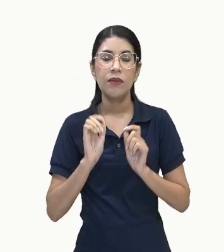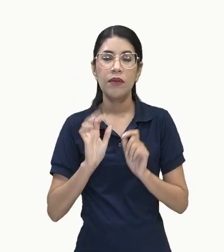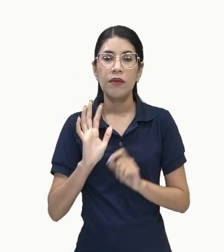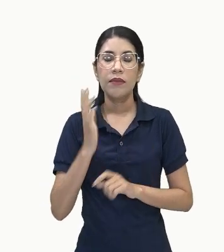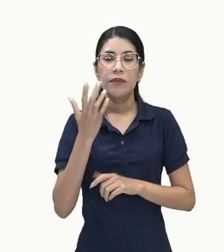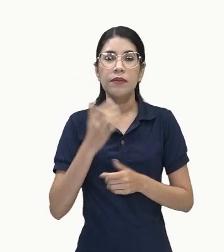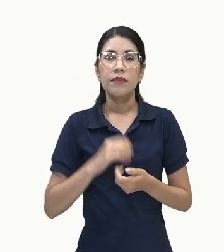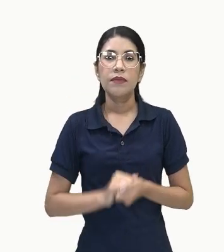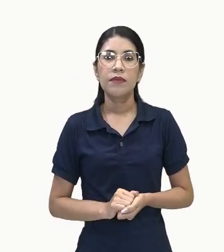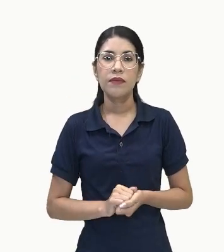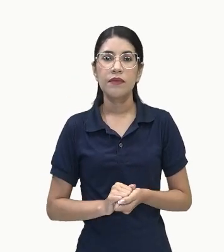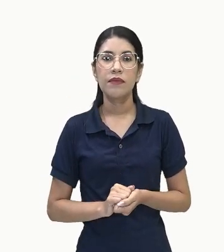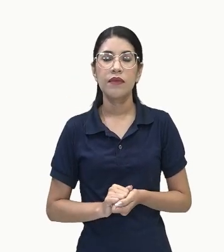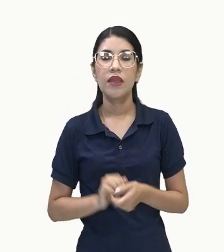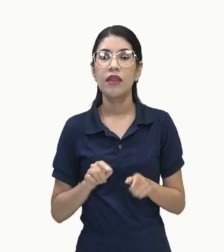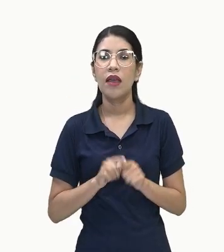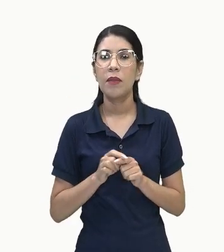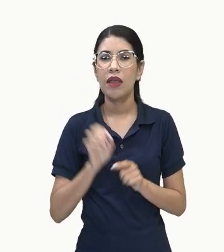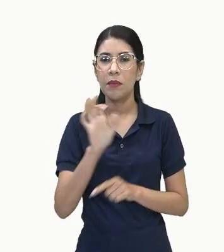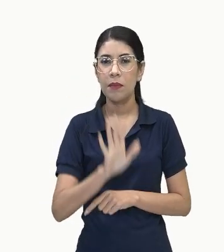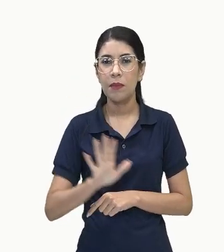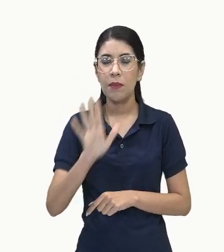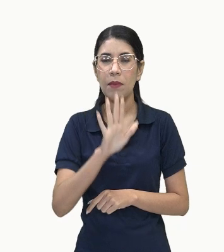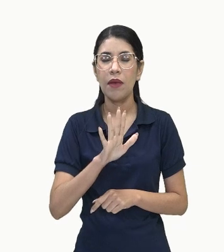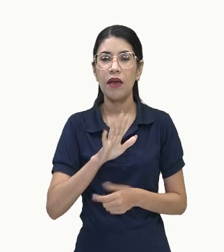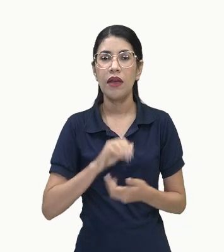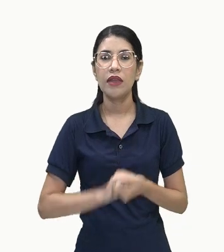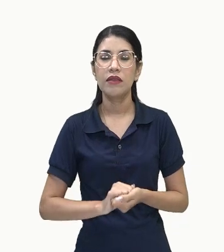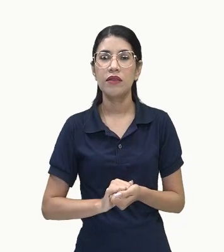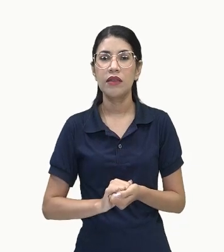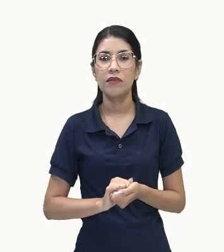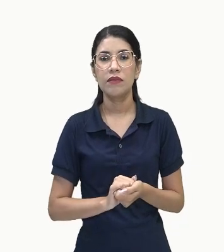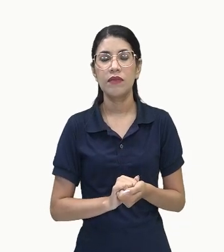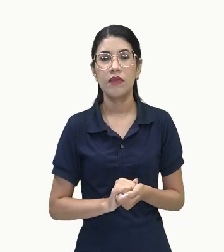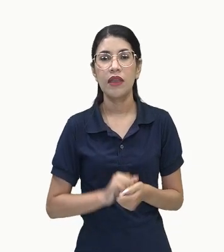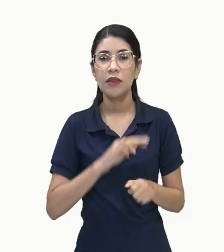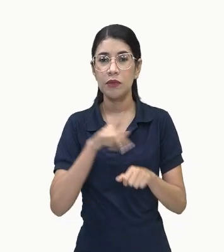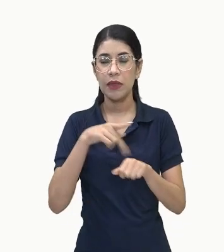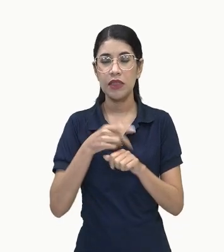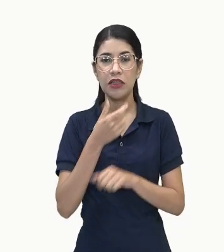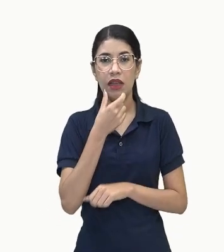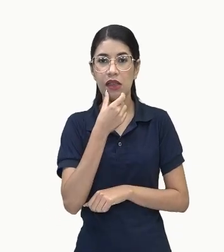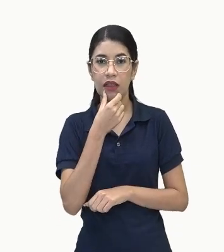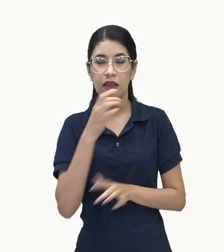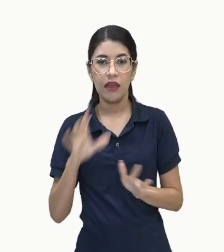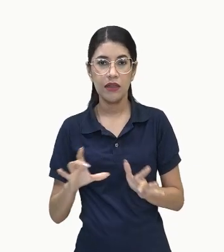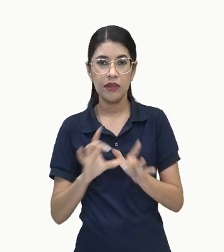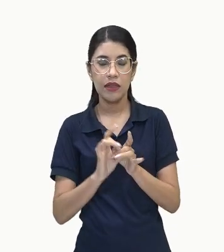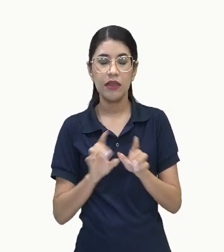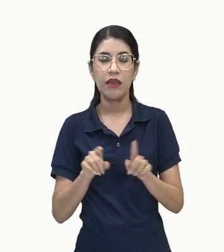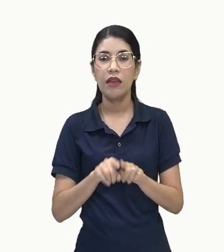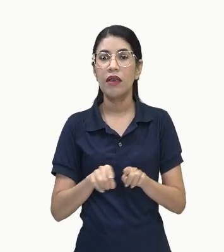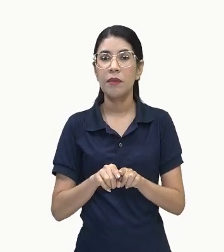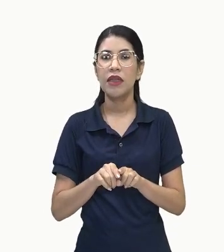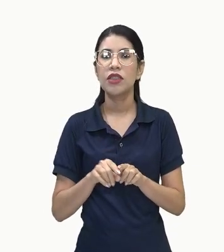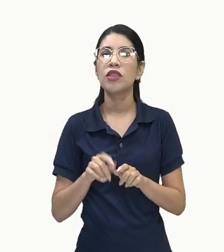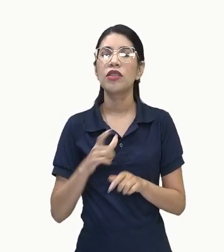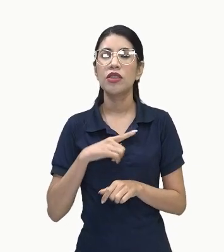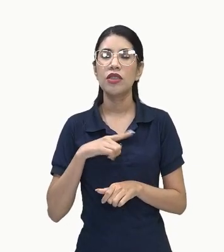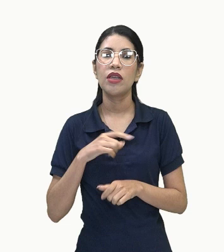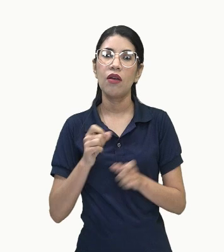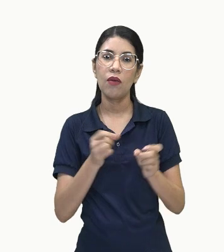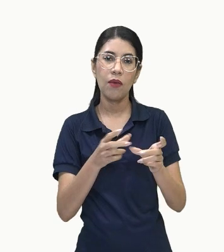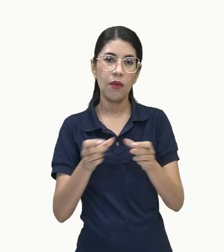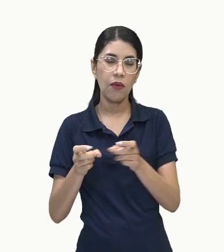que também pega uma região ali dos Países Baixos, que também era tinha um comércio bastante movimentado